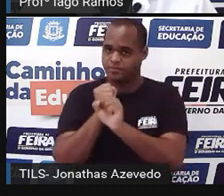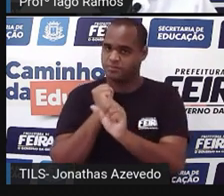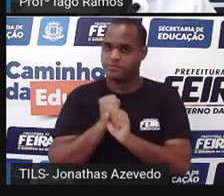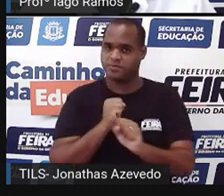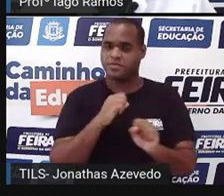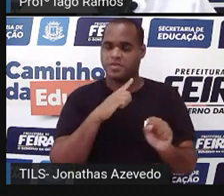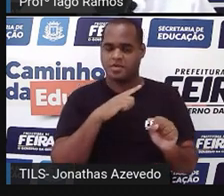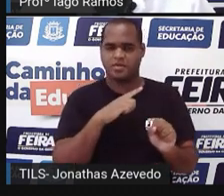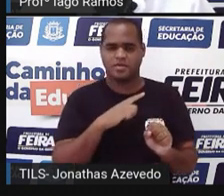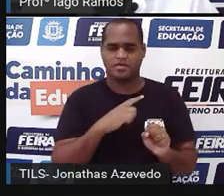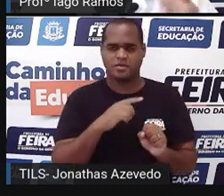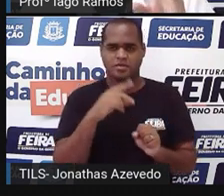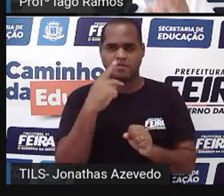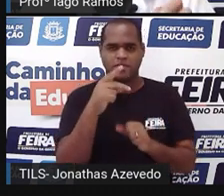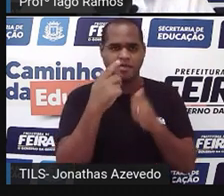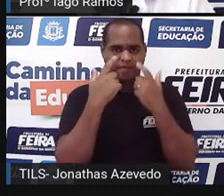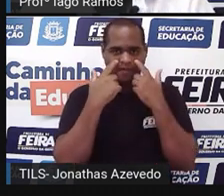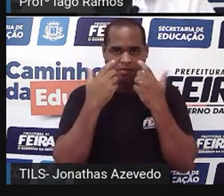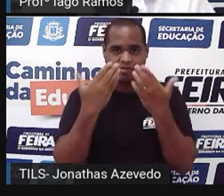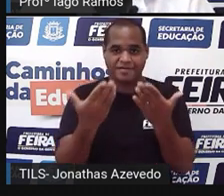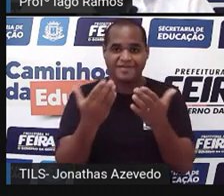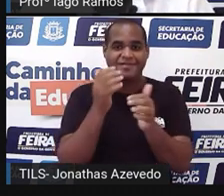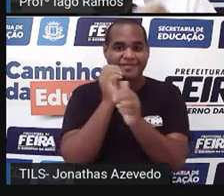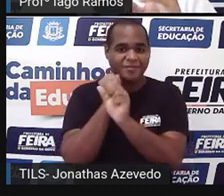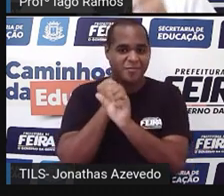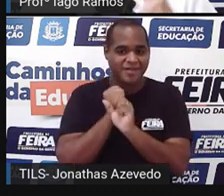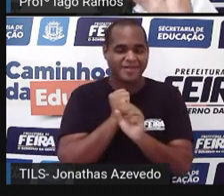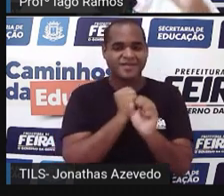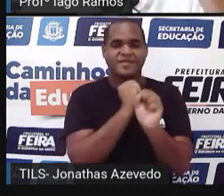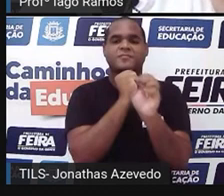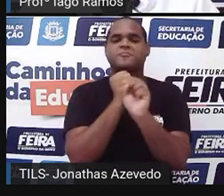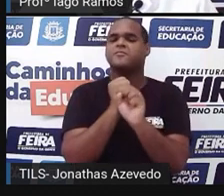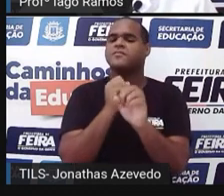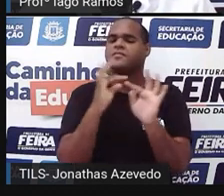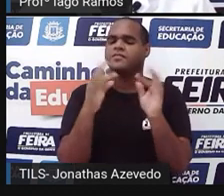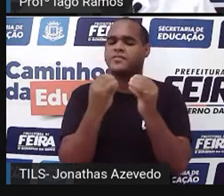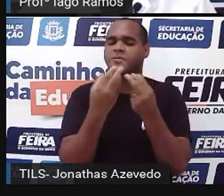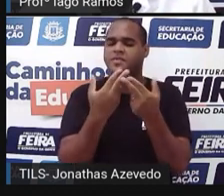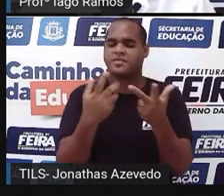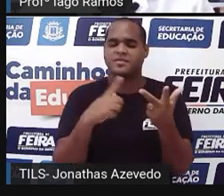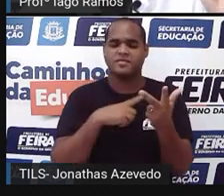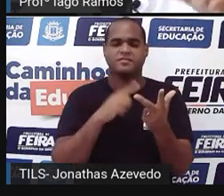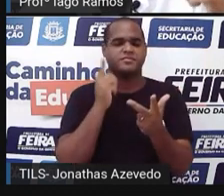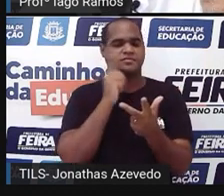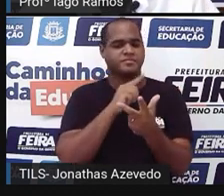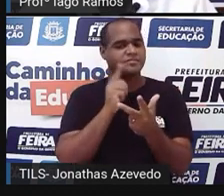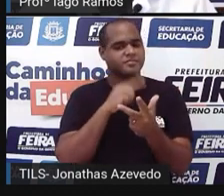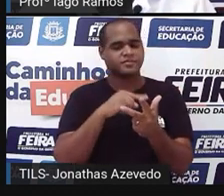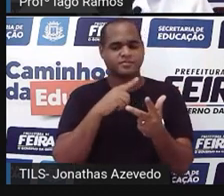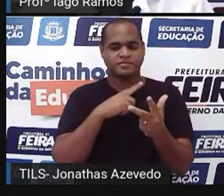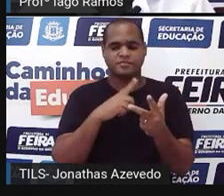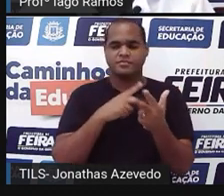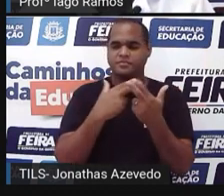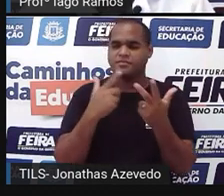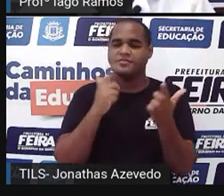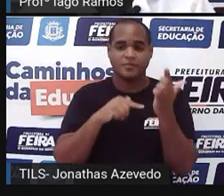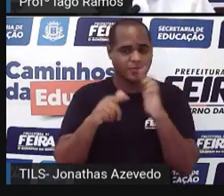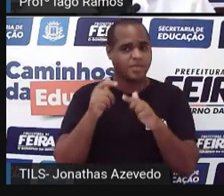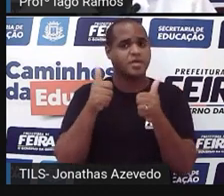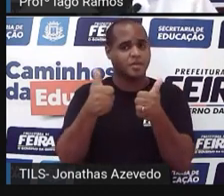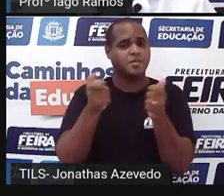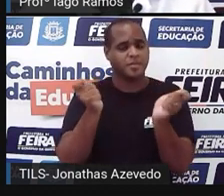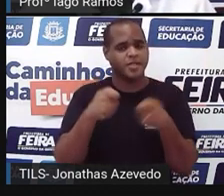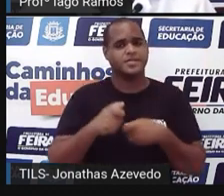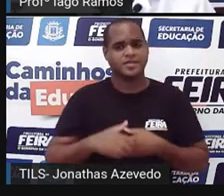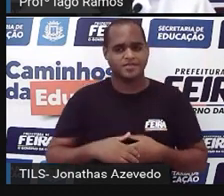e se você for lá por isso total né você já está sendo aprovada Você já está sendo aprovada